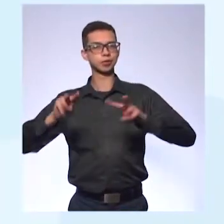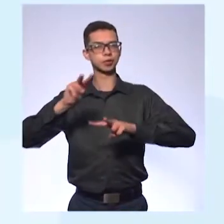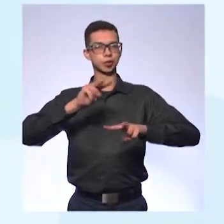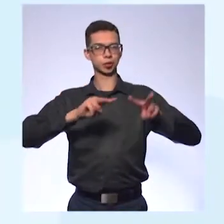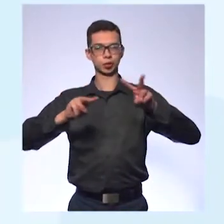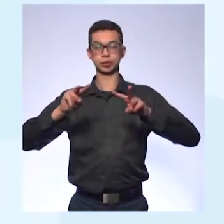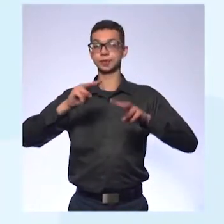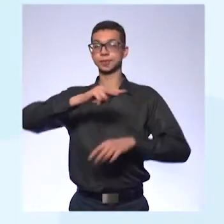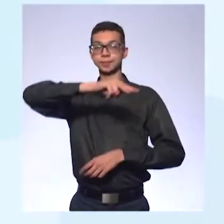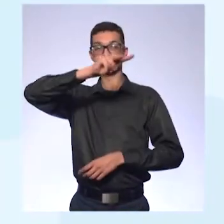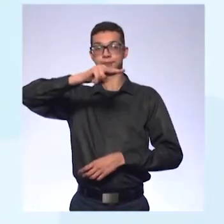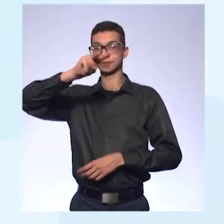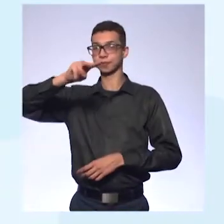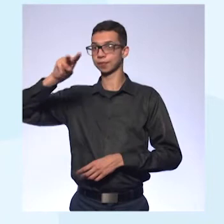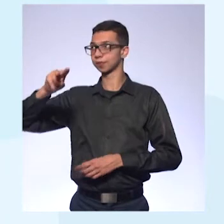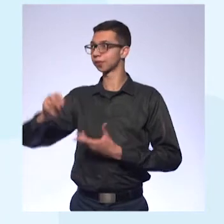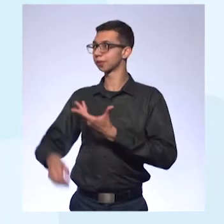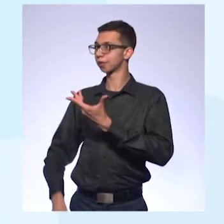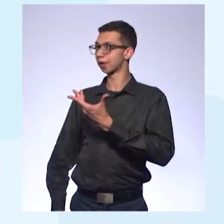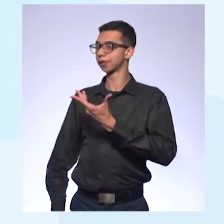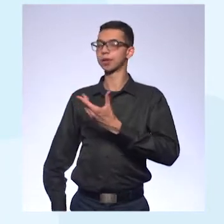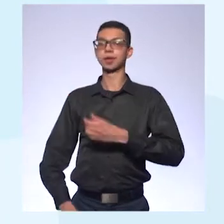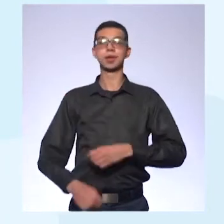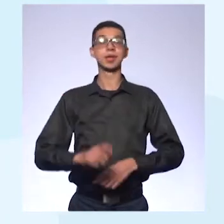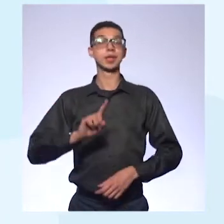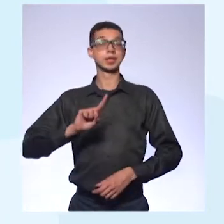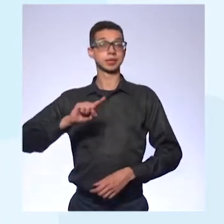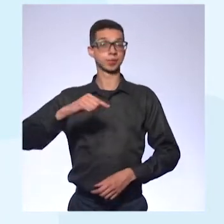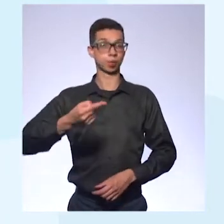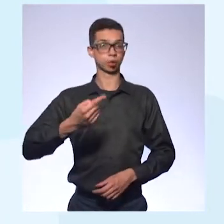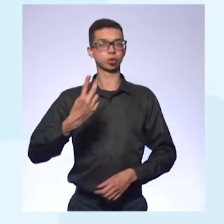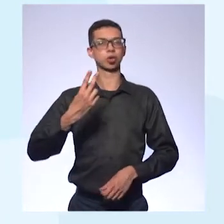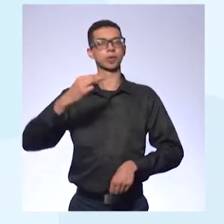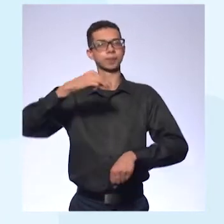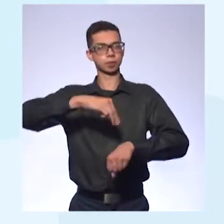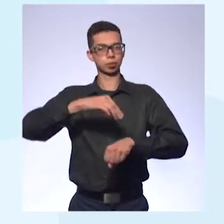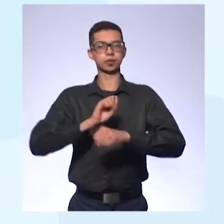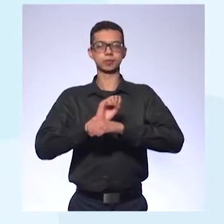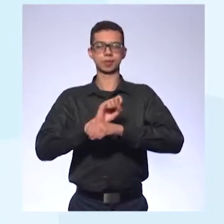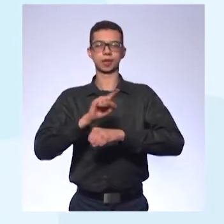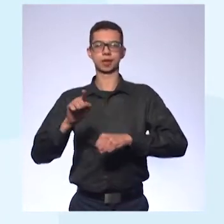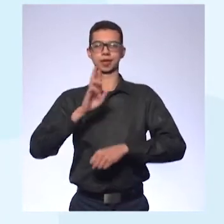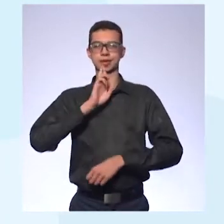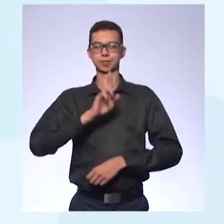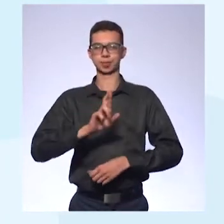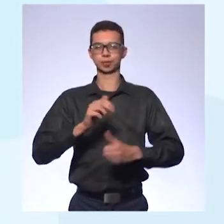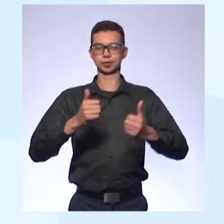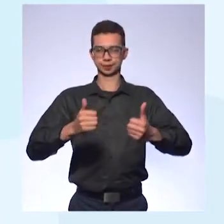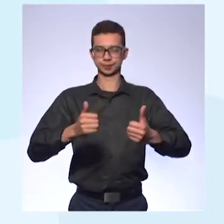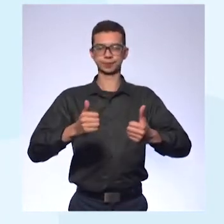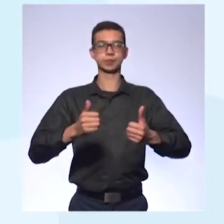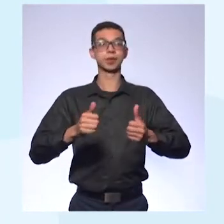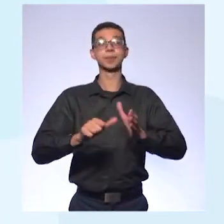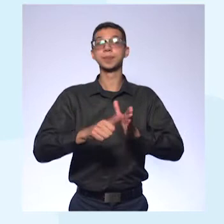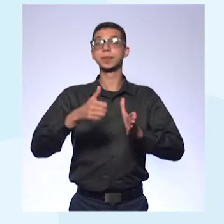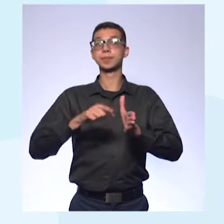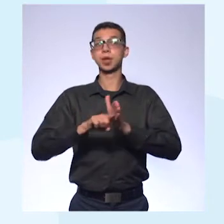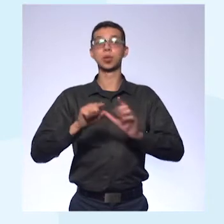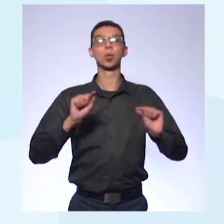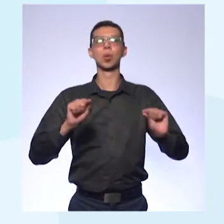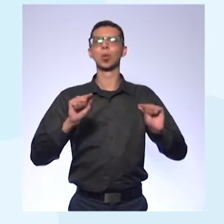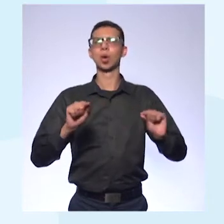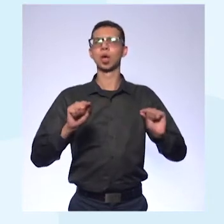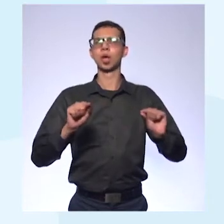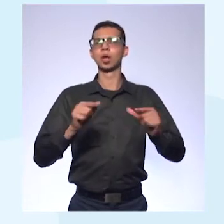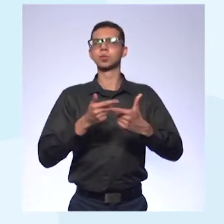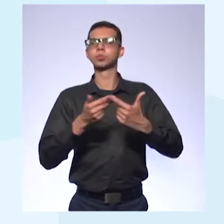depois 2 minutos para registro das respostas. Então, a primeira questão é: o que são recursos naturais?